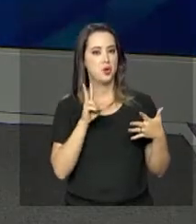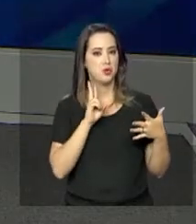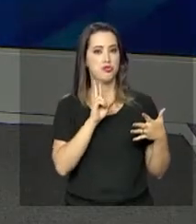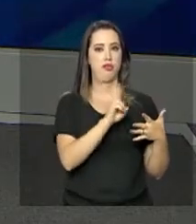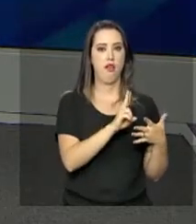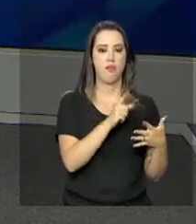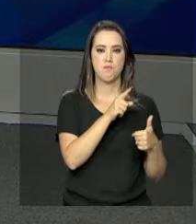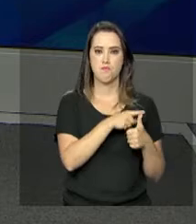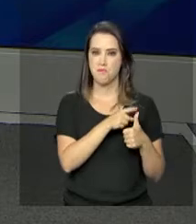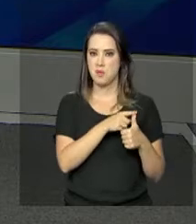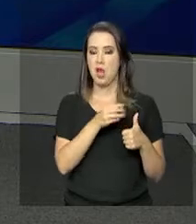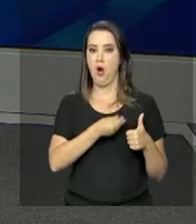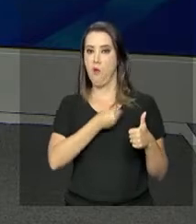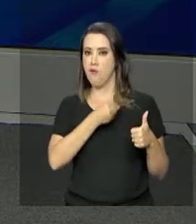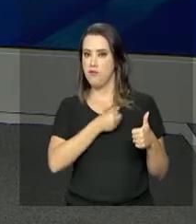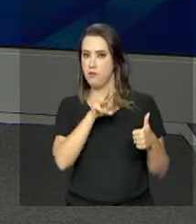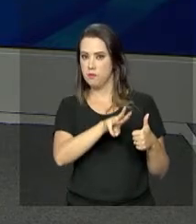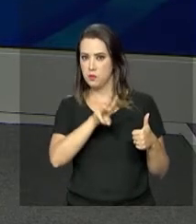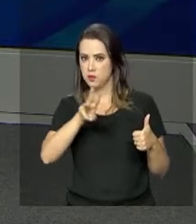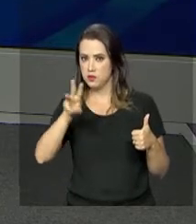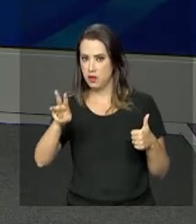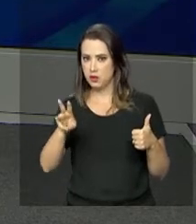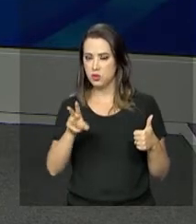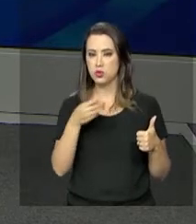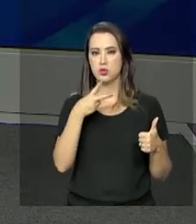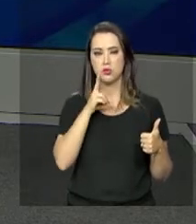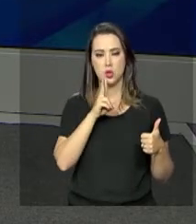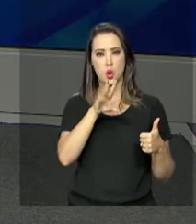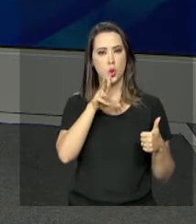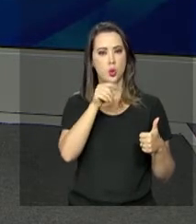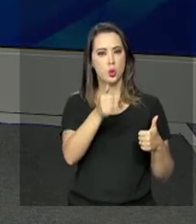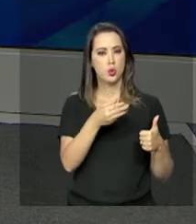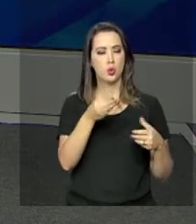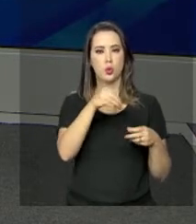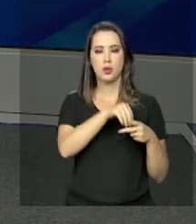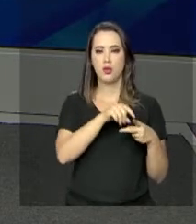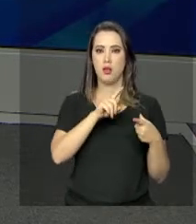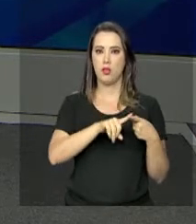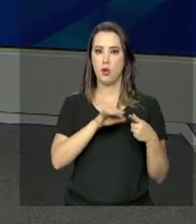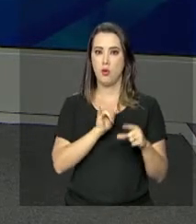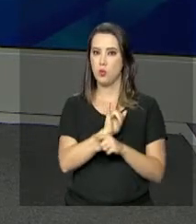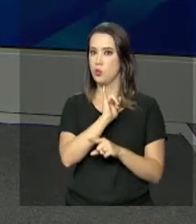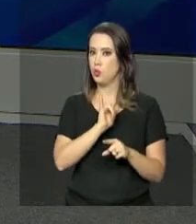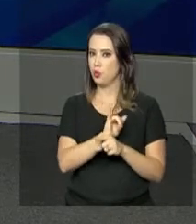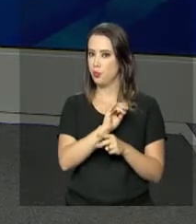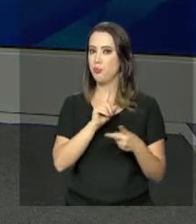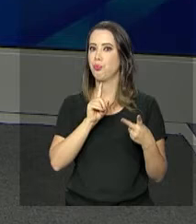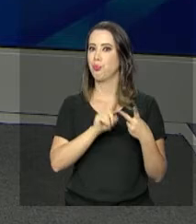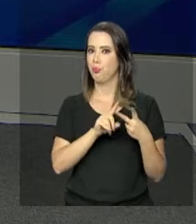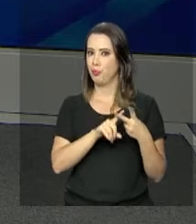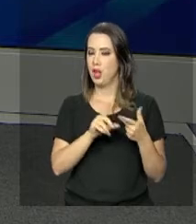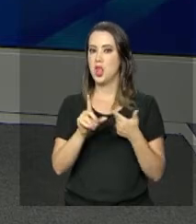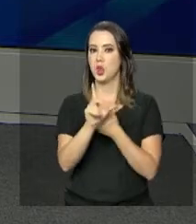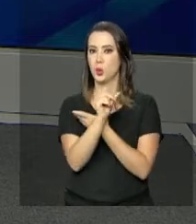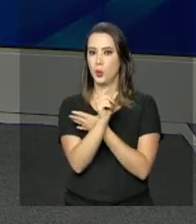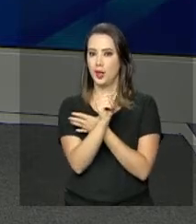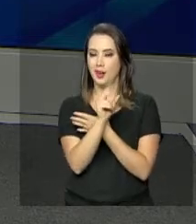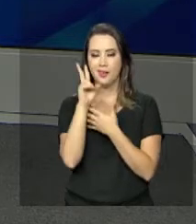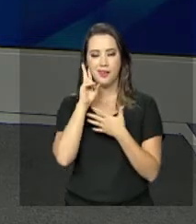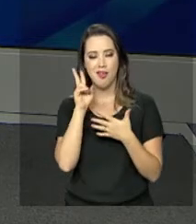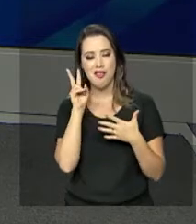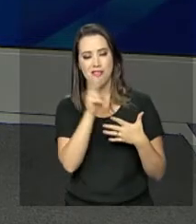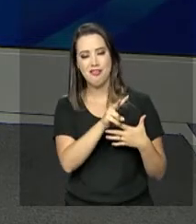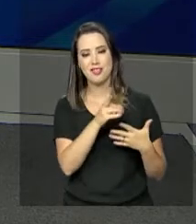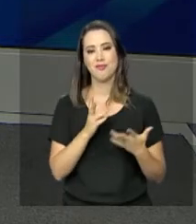programação está ao vivo no site da npr você acesso a todas as reportagens no nosso canal no youtube e também é possível seguir a